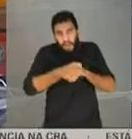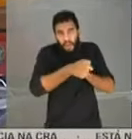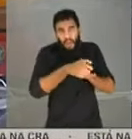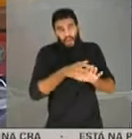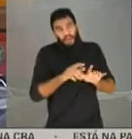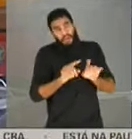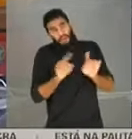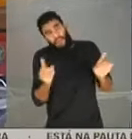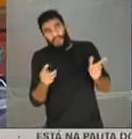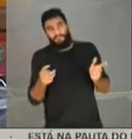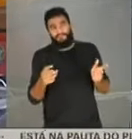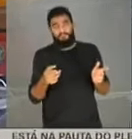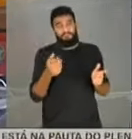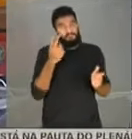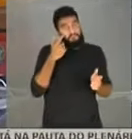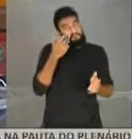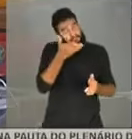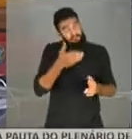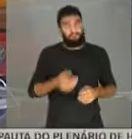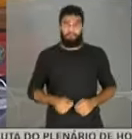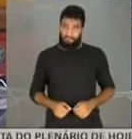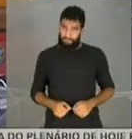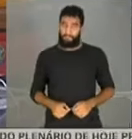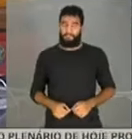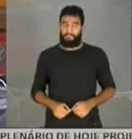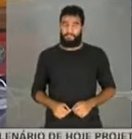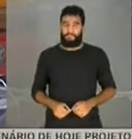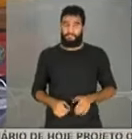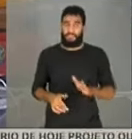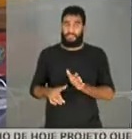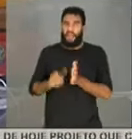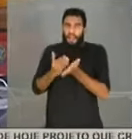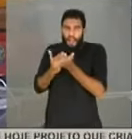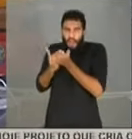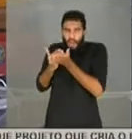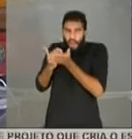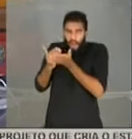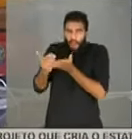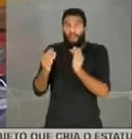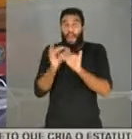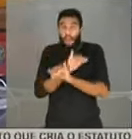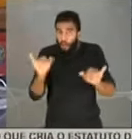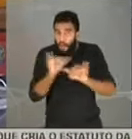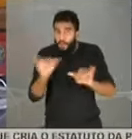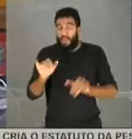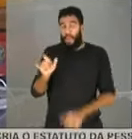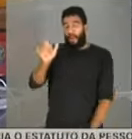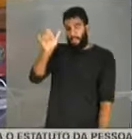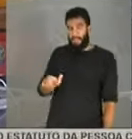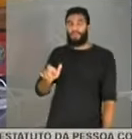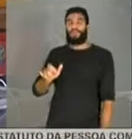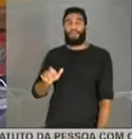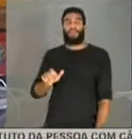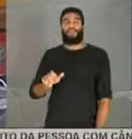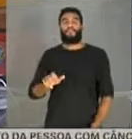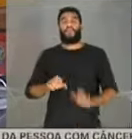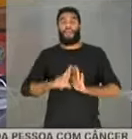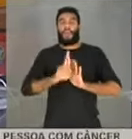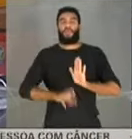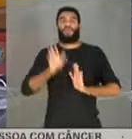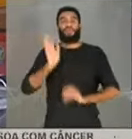está lá a matéria. Desde o início, alertei que o relator já tinha um relatório debaixo